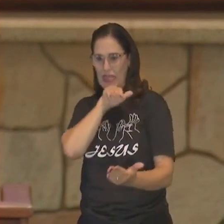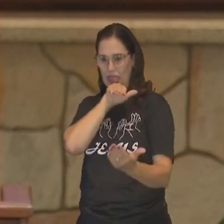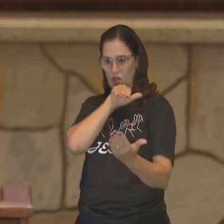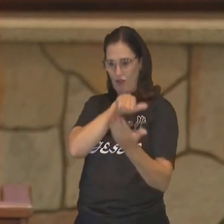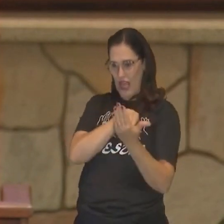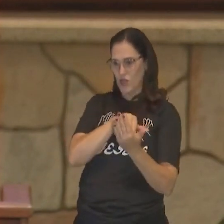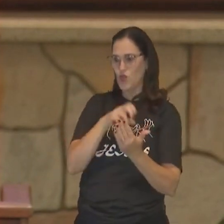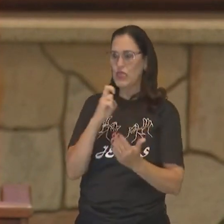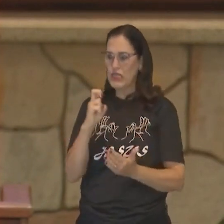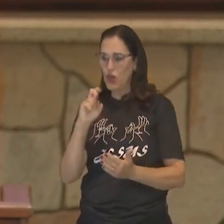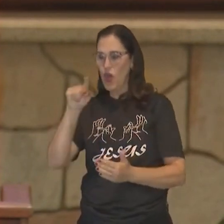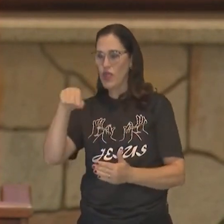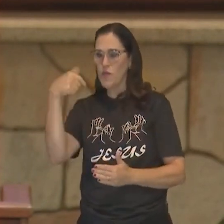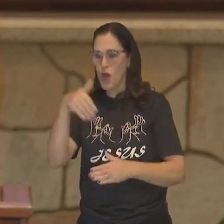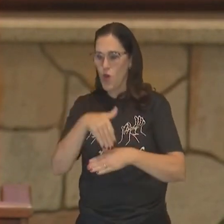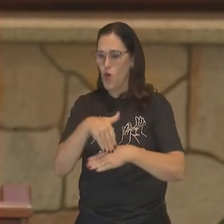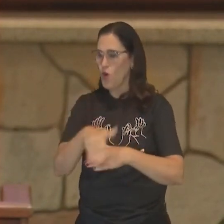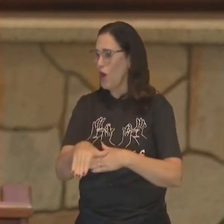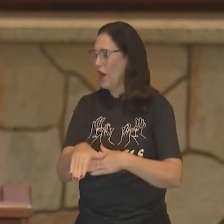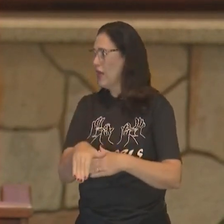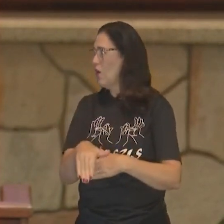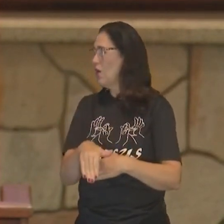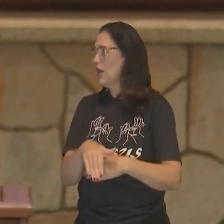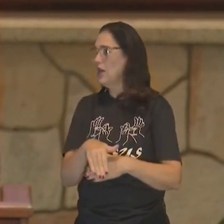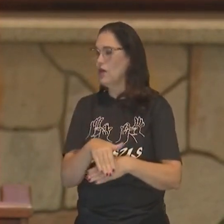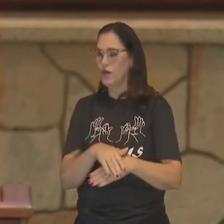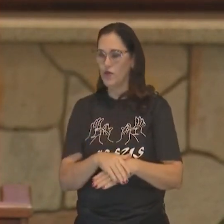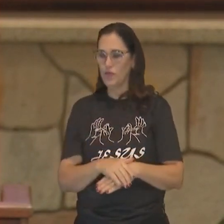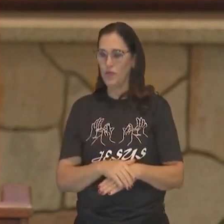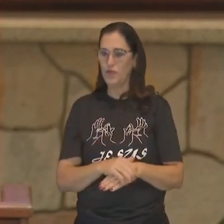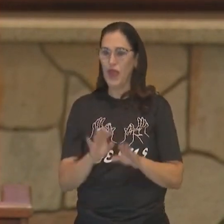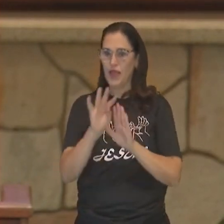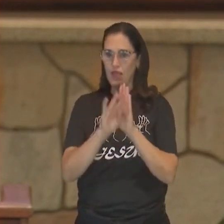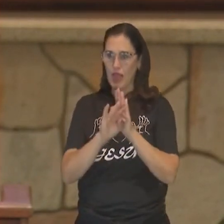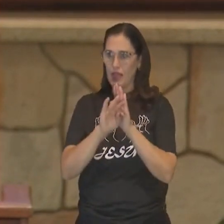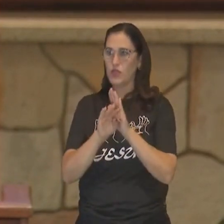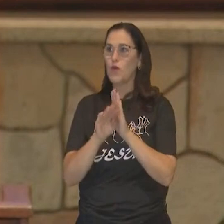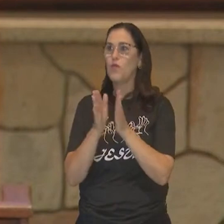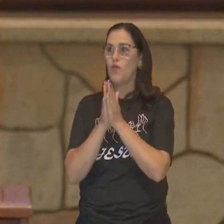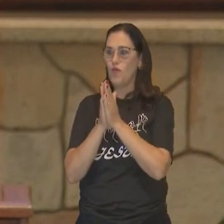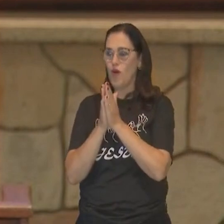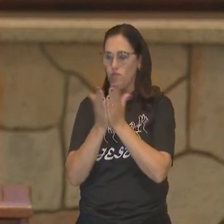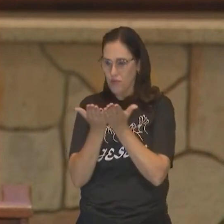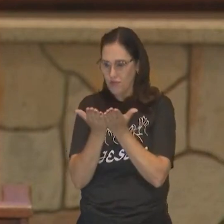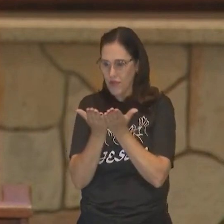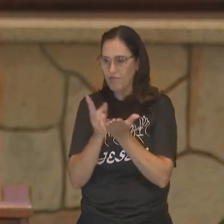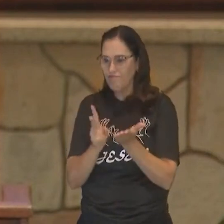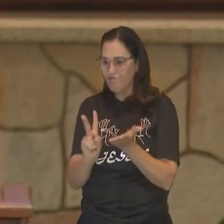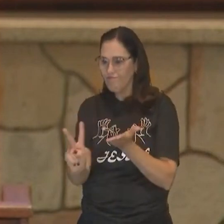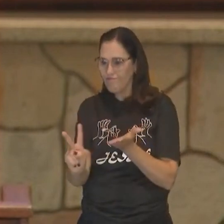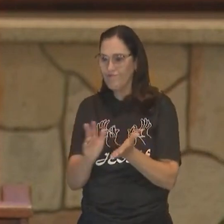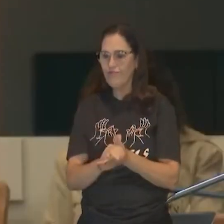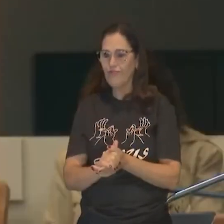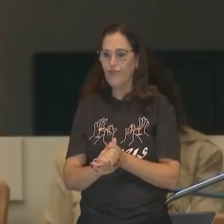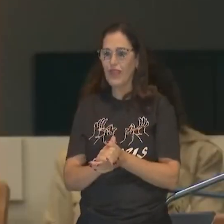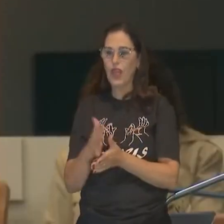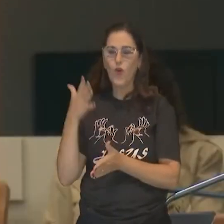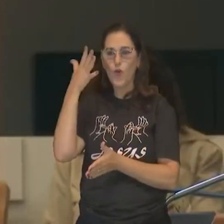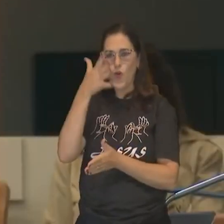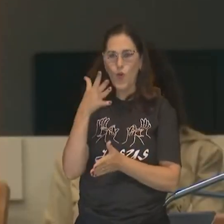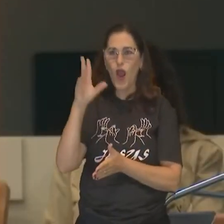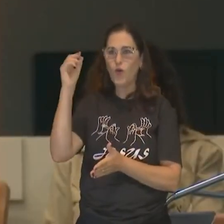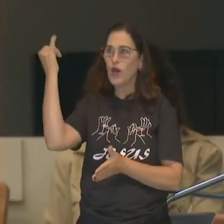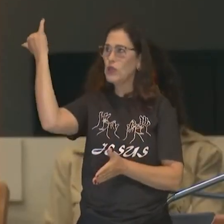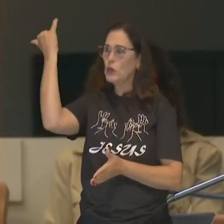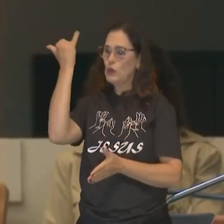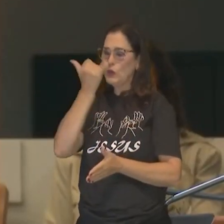5, e depois continuaremos trabalhando no texto. Pode deixar sua Bíblia aberta, porque quero fazer esta mensagem, assim como Deus